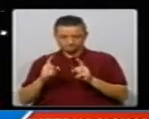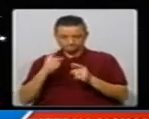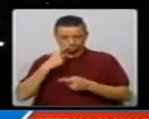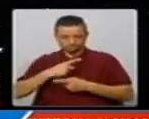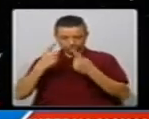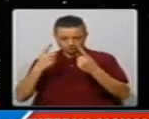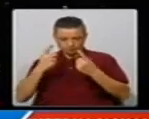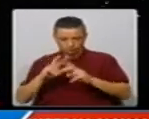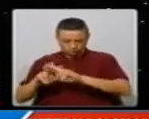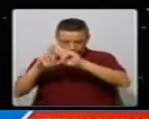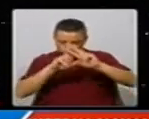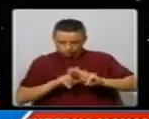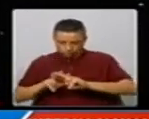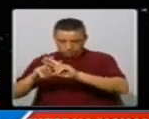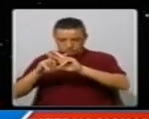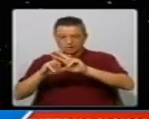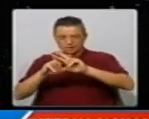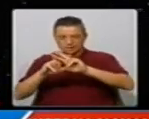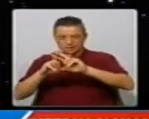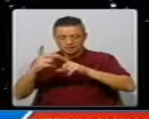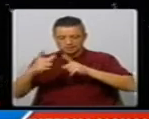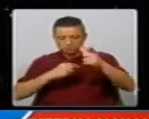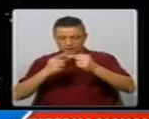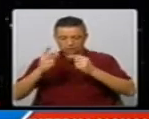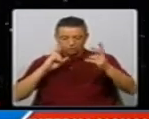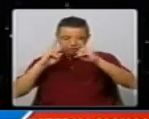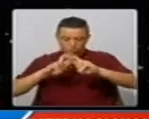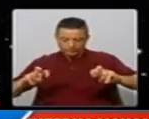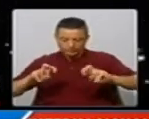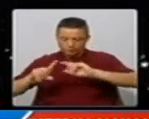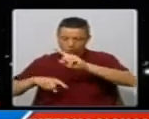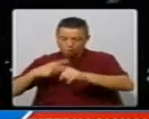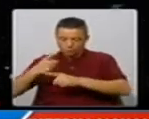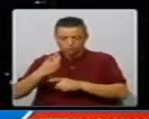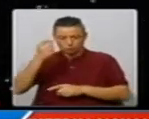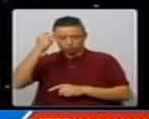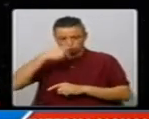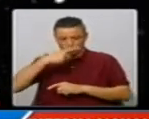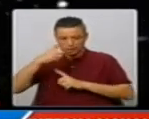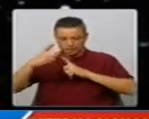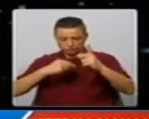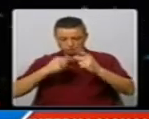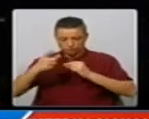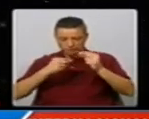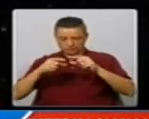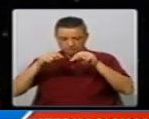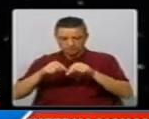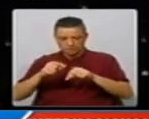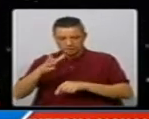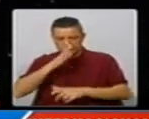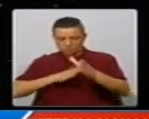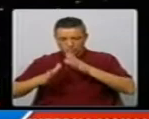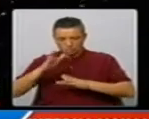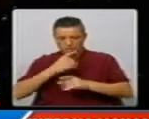exame forense, digamos assim, estas estrelas, permitiu descobrir uma outra história por trás destas estrelas. É que estas estrelas contam-nos que em